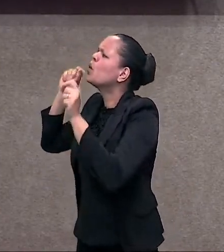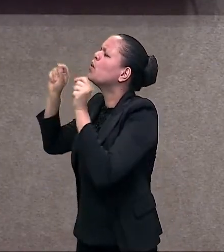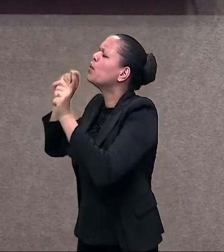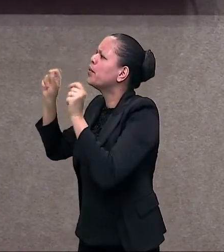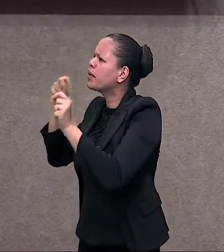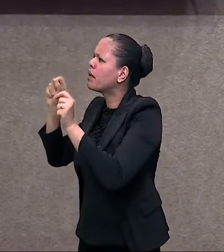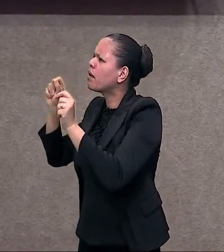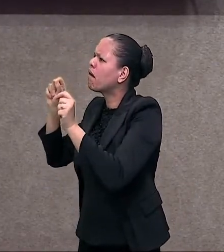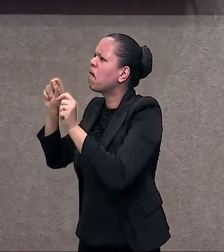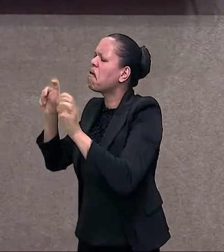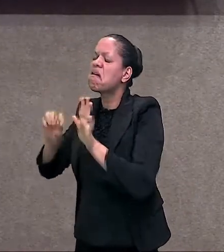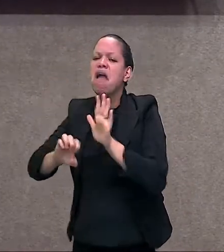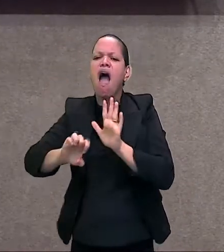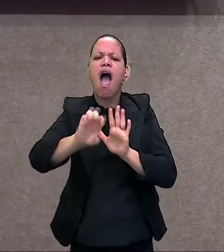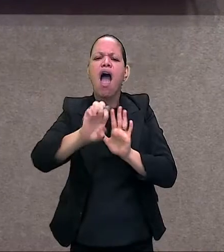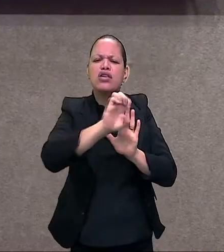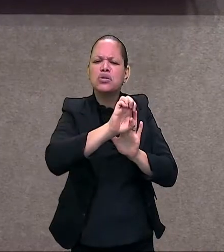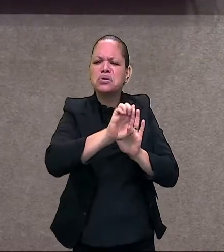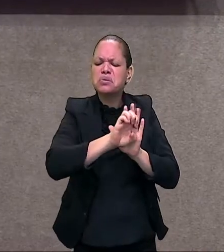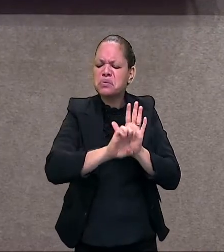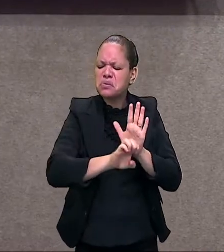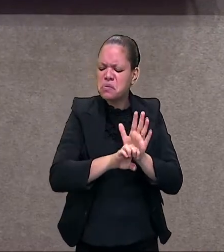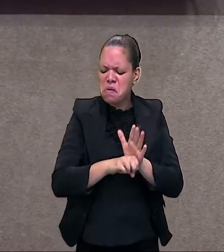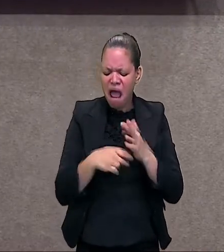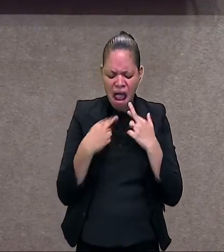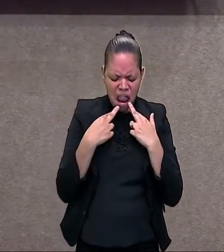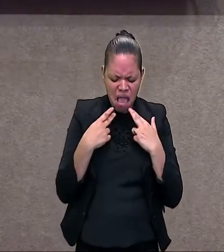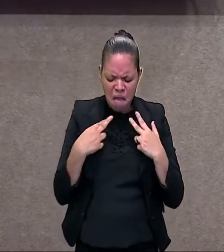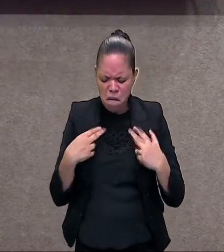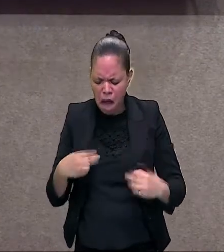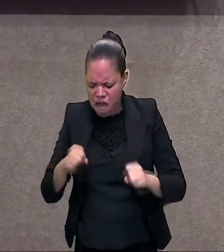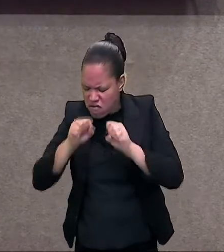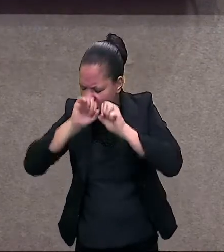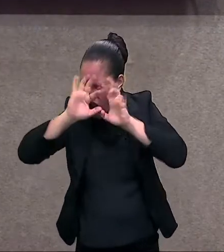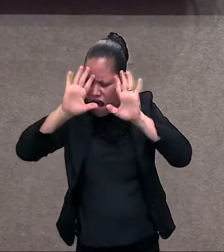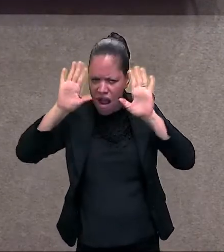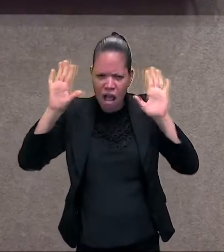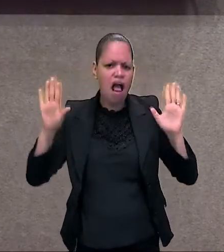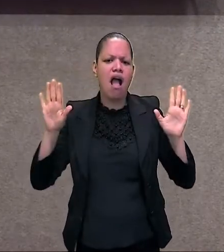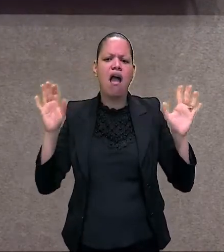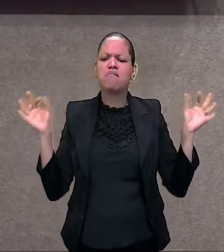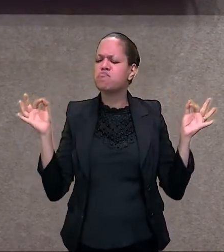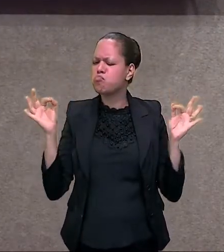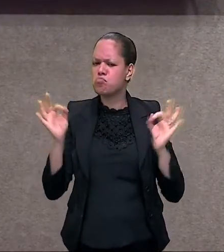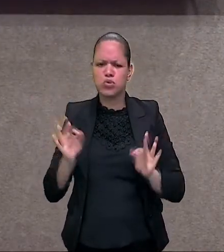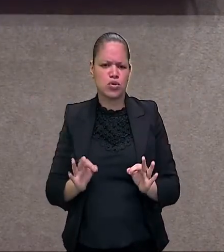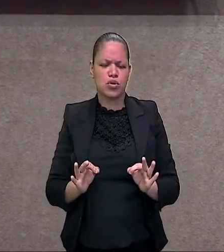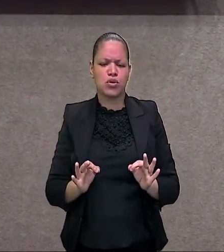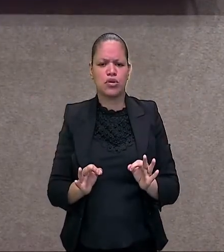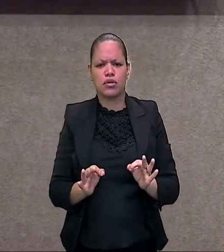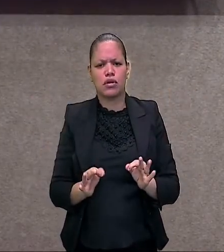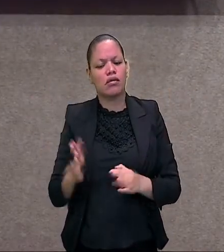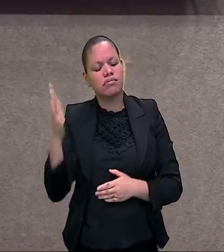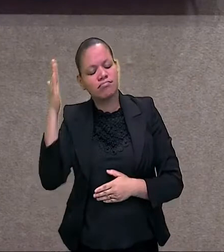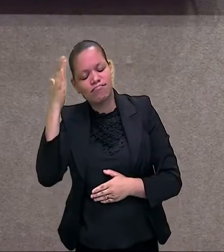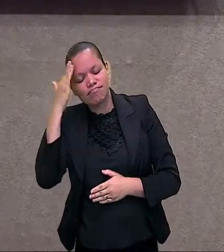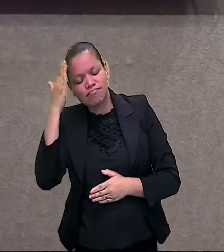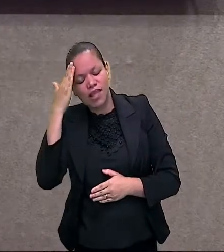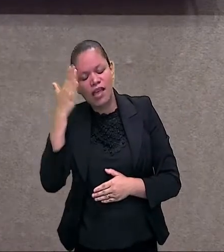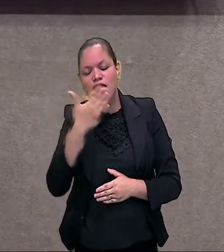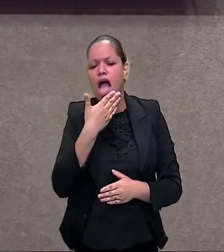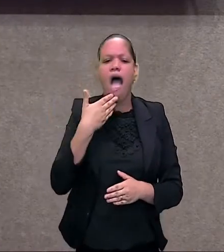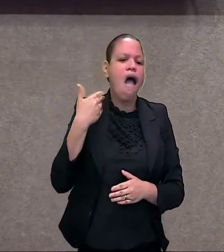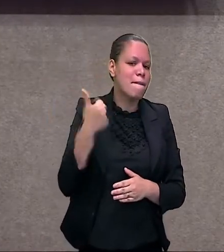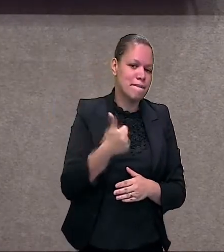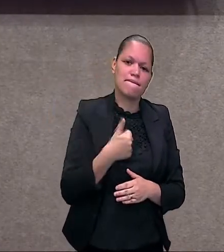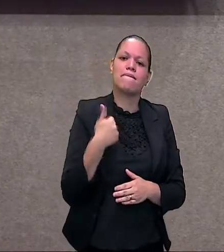estruturado, a linguagem é uma linguagem clara, objetiva e a gente tem esse conhecimento